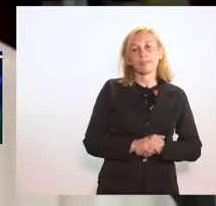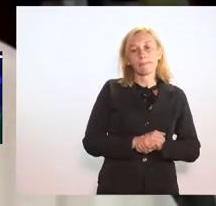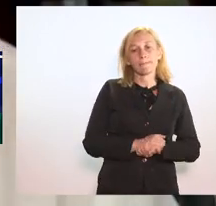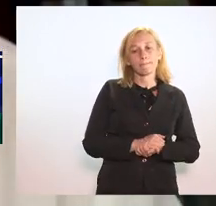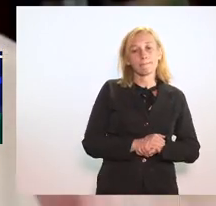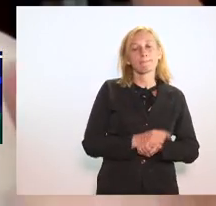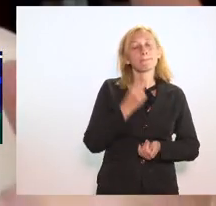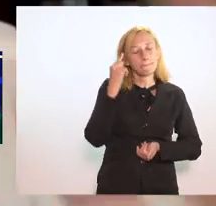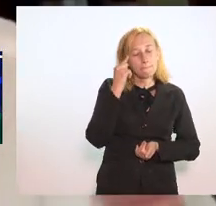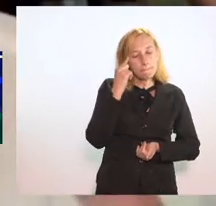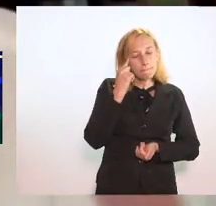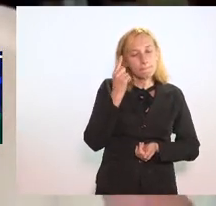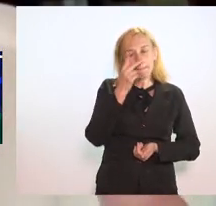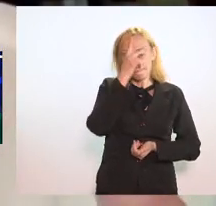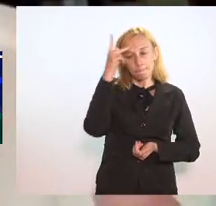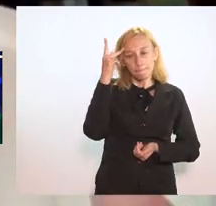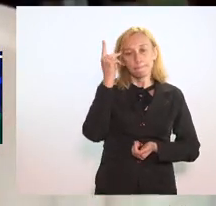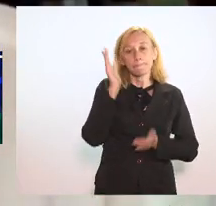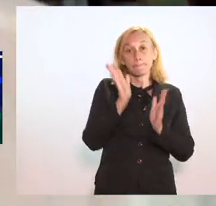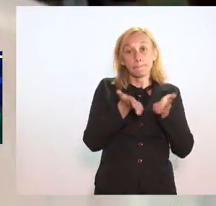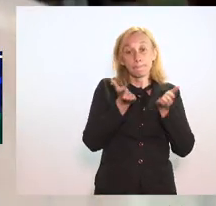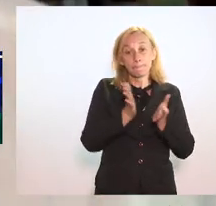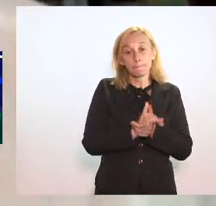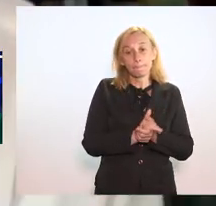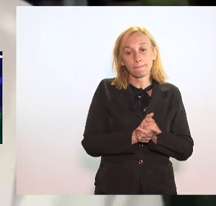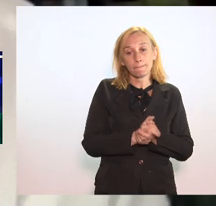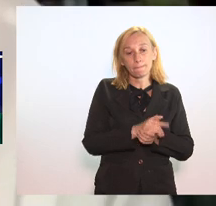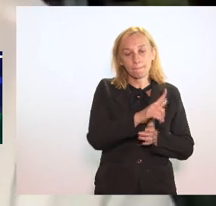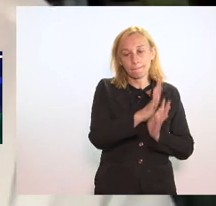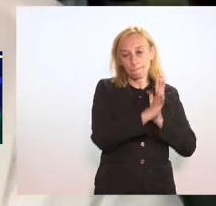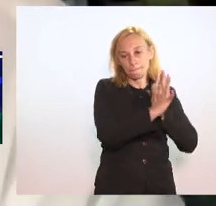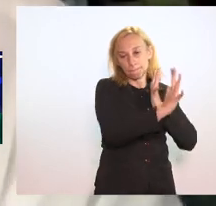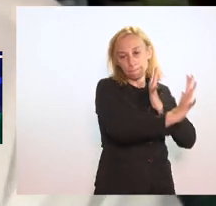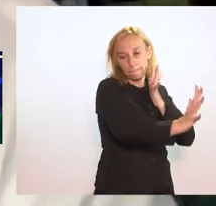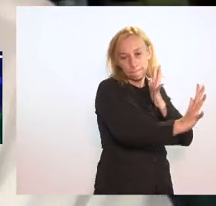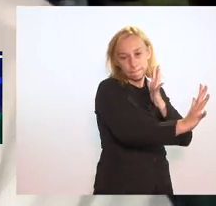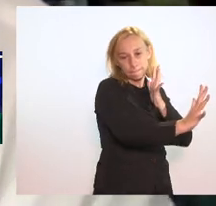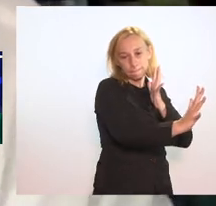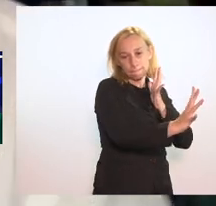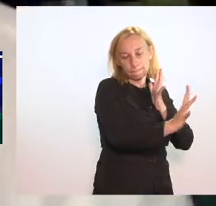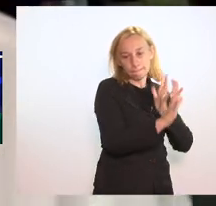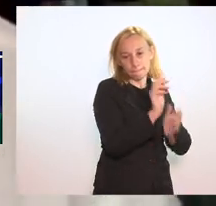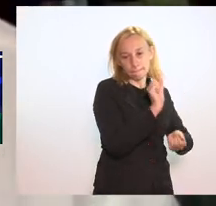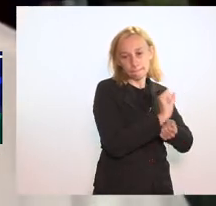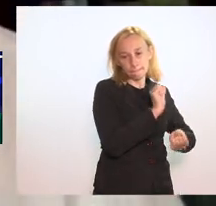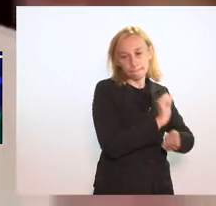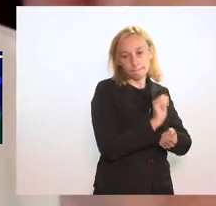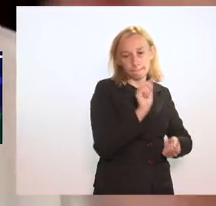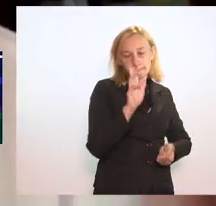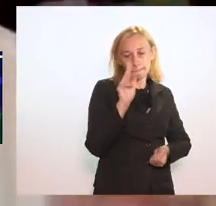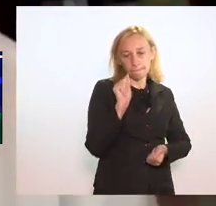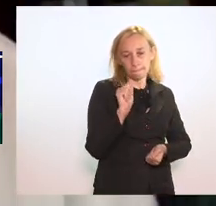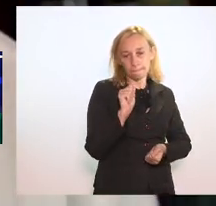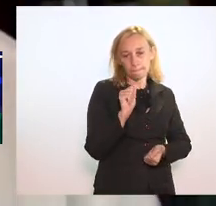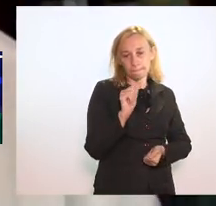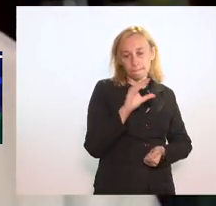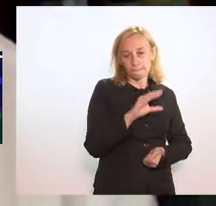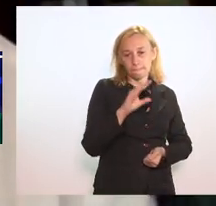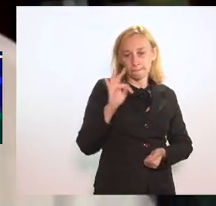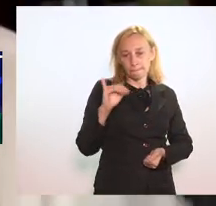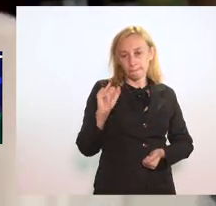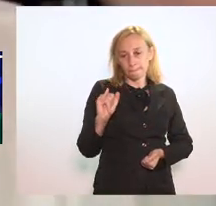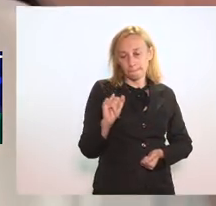pensando as pessoas que estão agora tá na fila aguardando uma vaga no cpi que nós temos